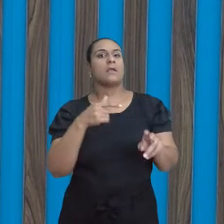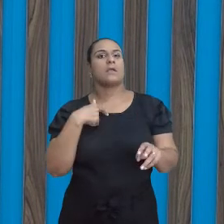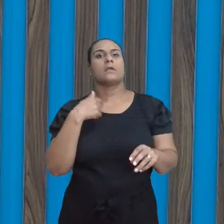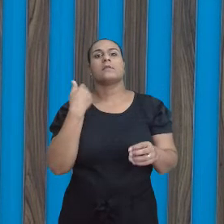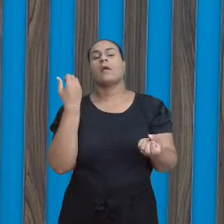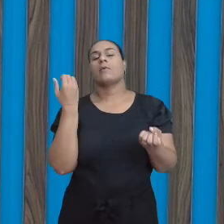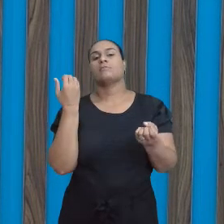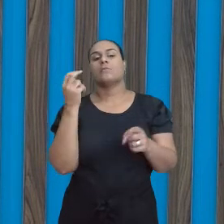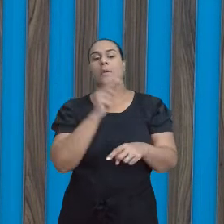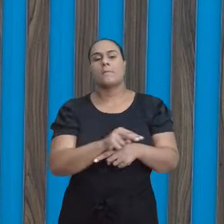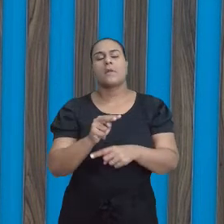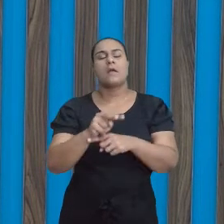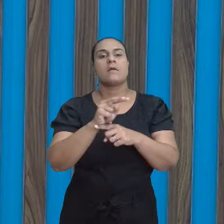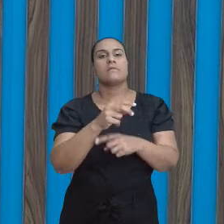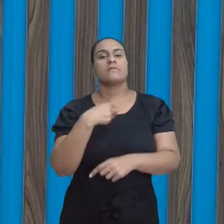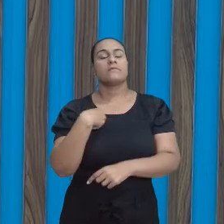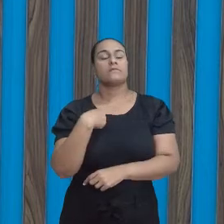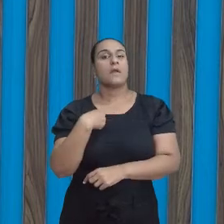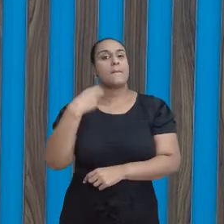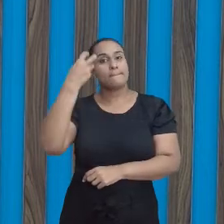cultura, muito mesmo, mas